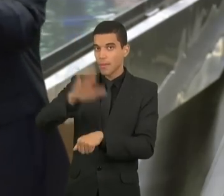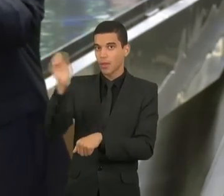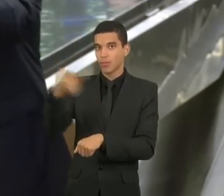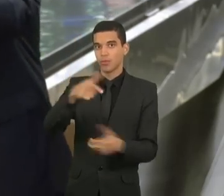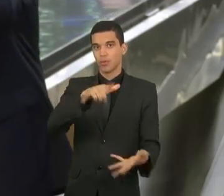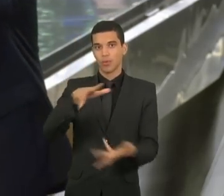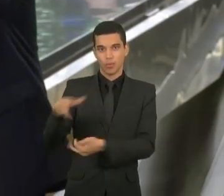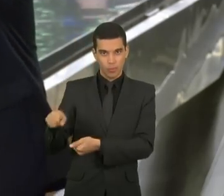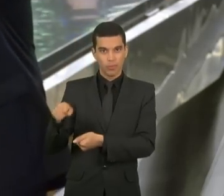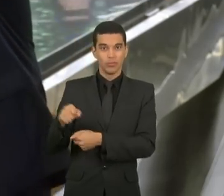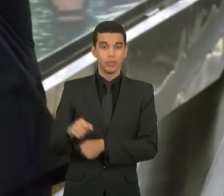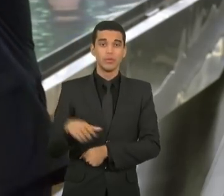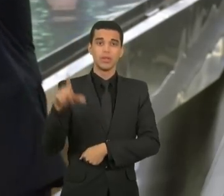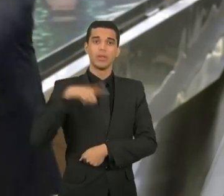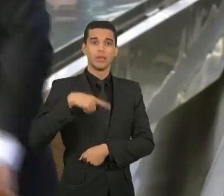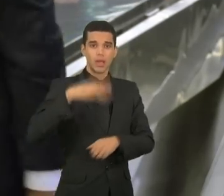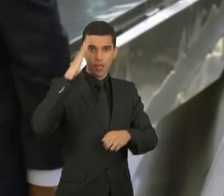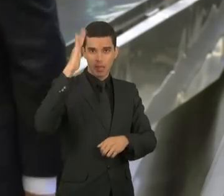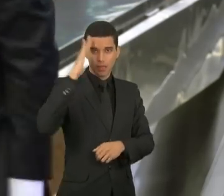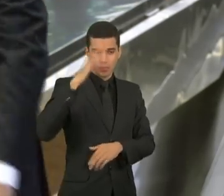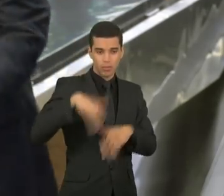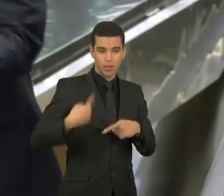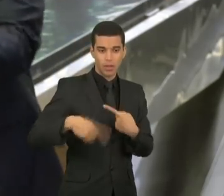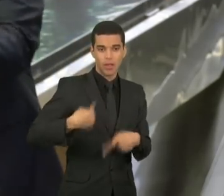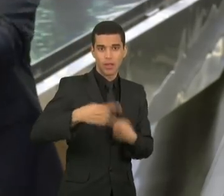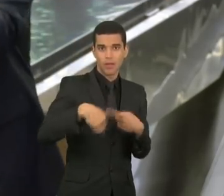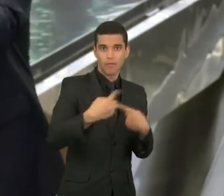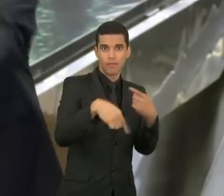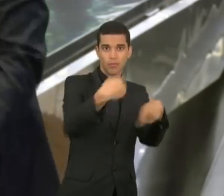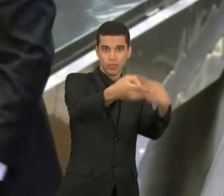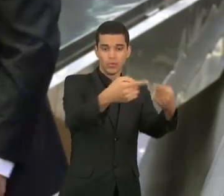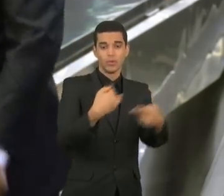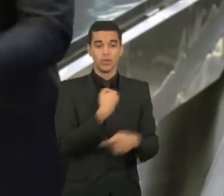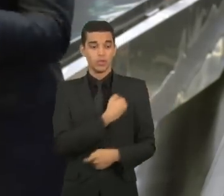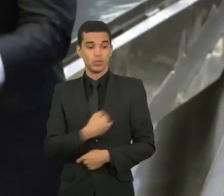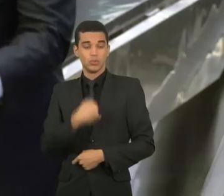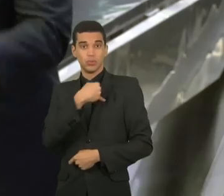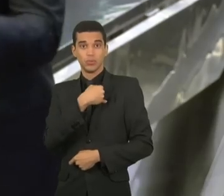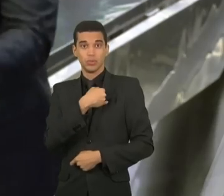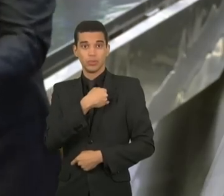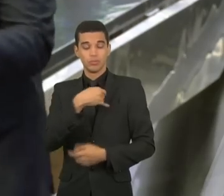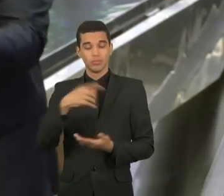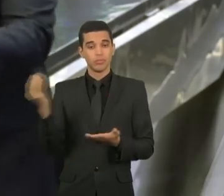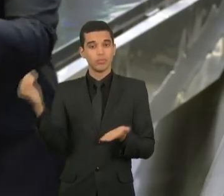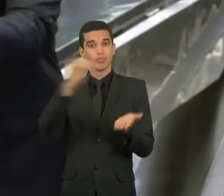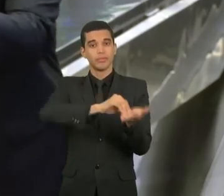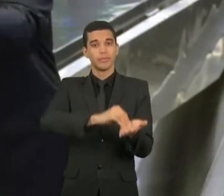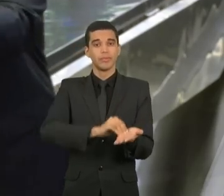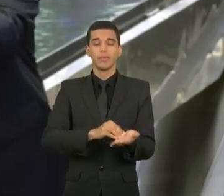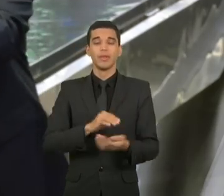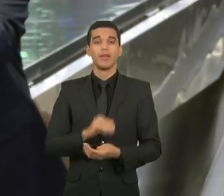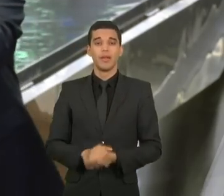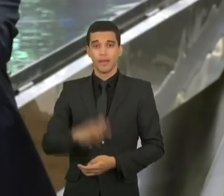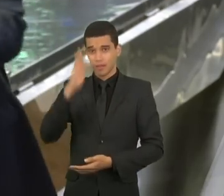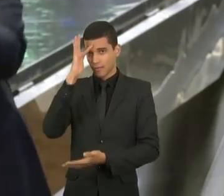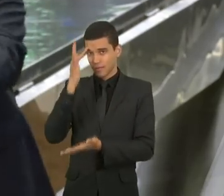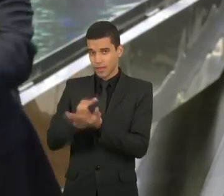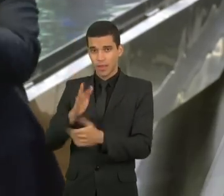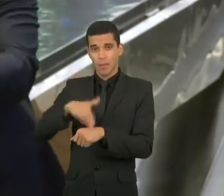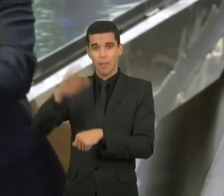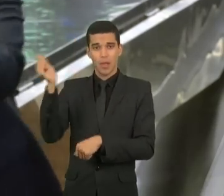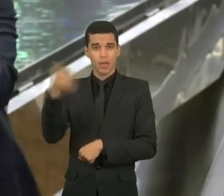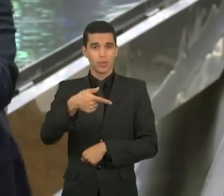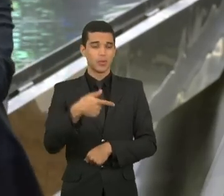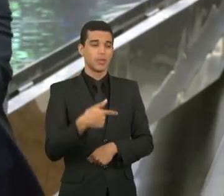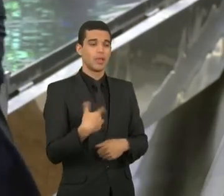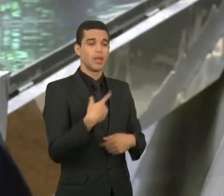evolução, a teoria da evolução já tivesse sido escrita, João teria colocado: a fé vence a seleção de espécie. A fé